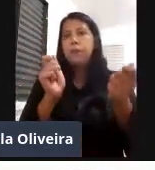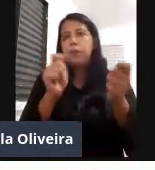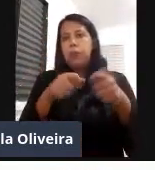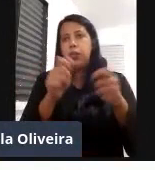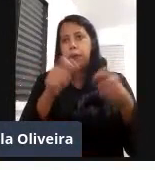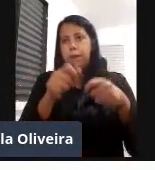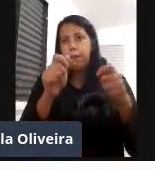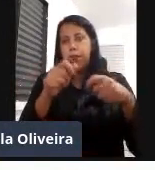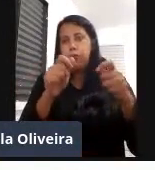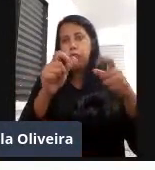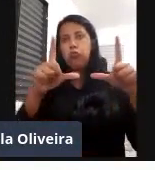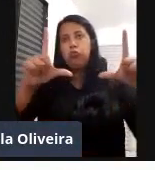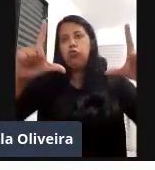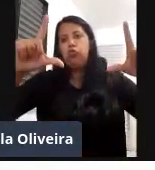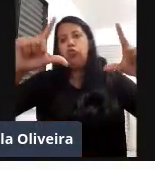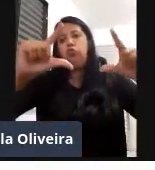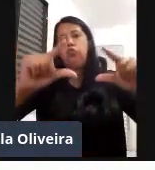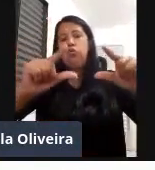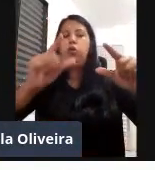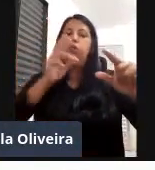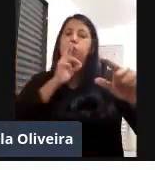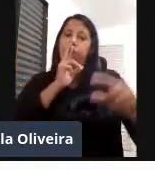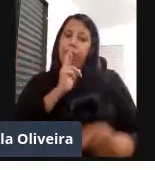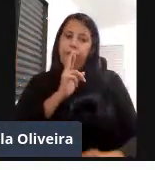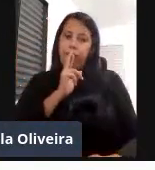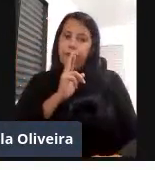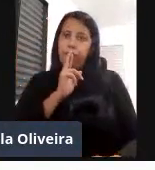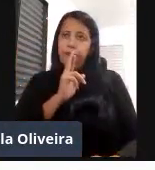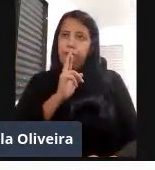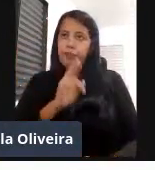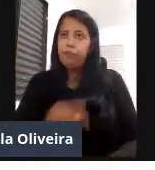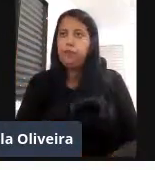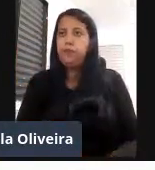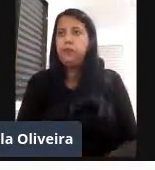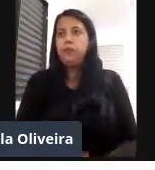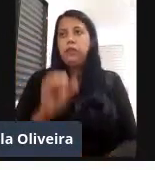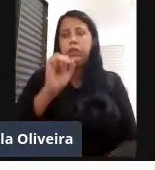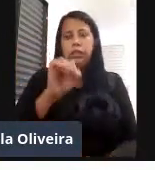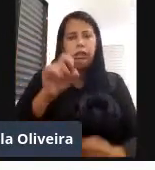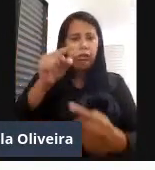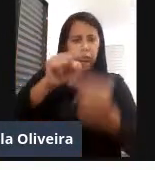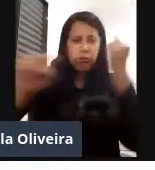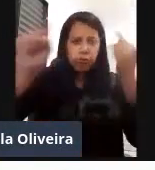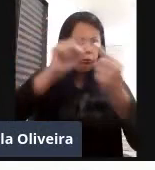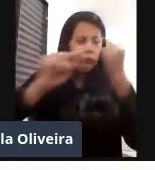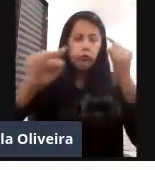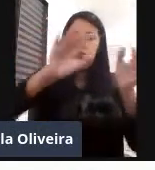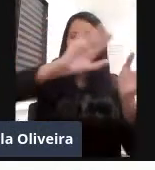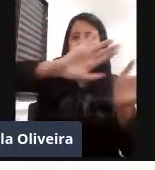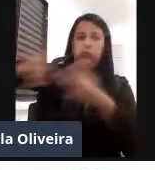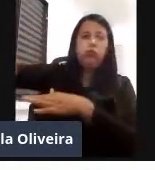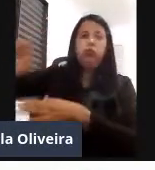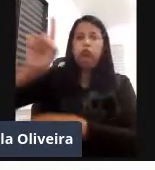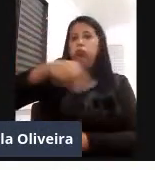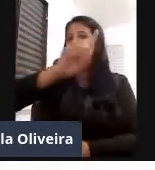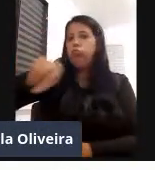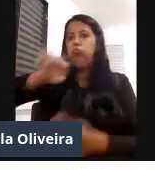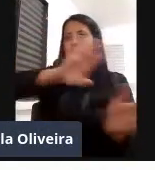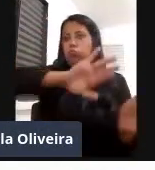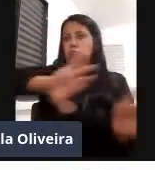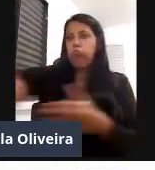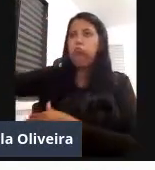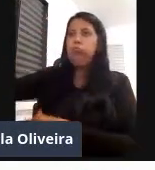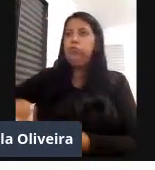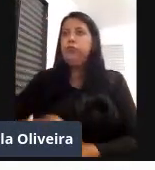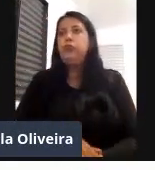de resultados obtidos e excluir a maior parte dos resultados que não são relevantes para aquele momento da